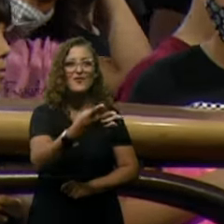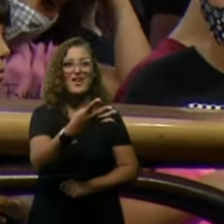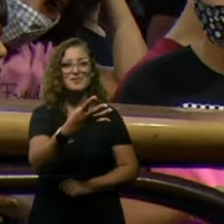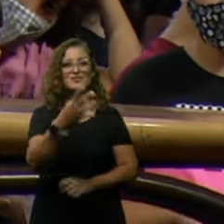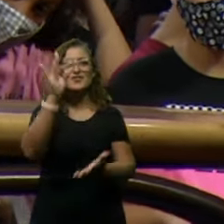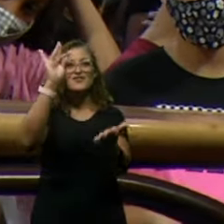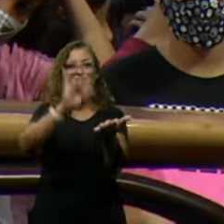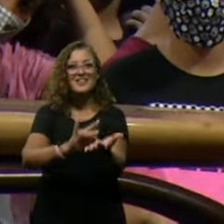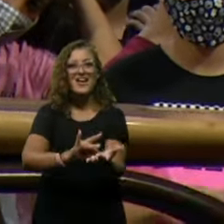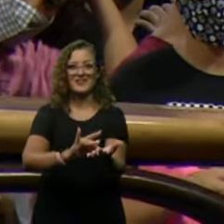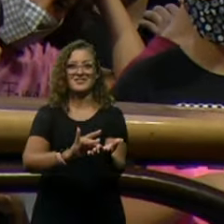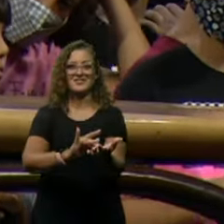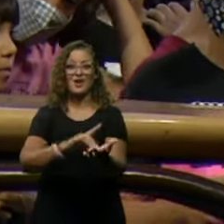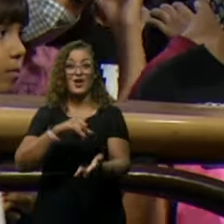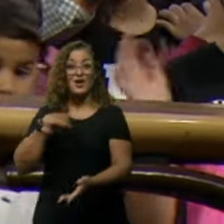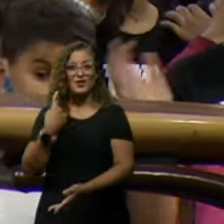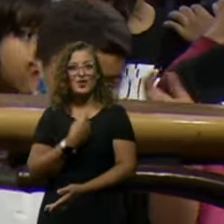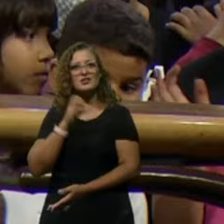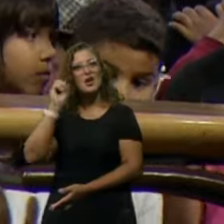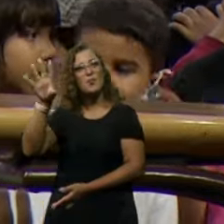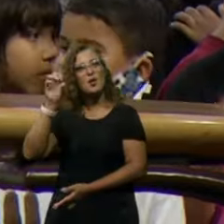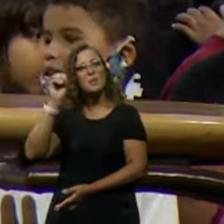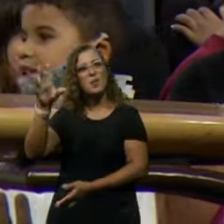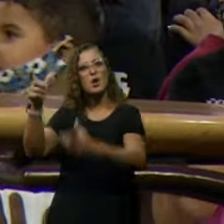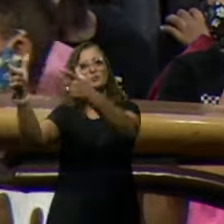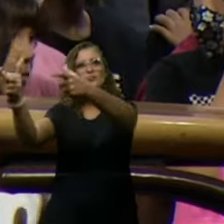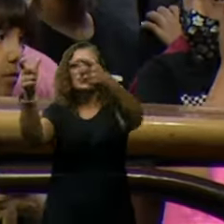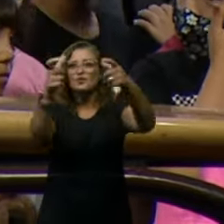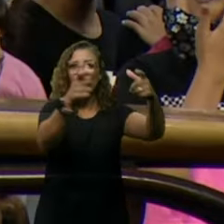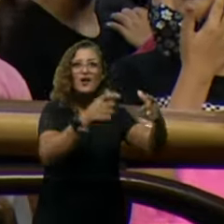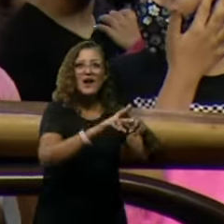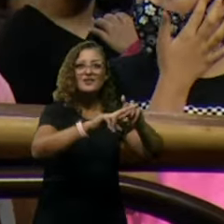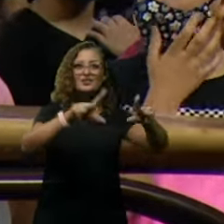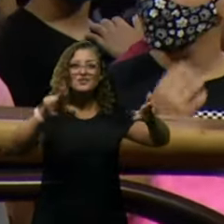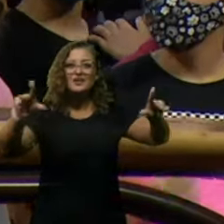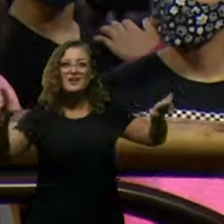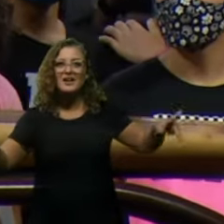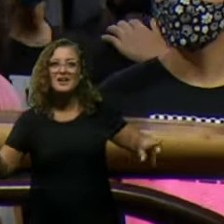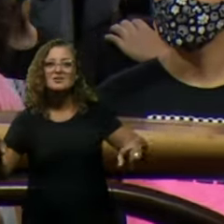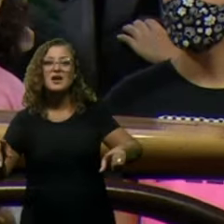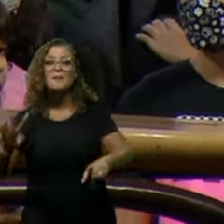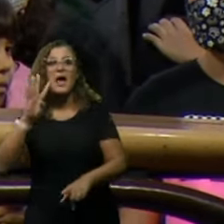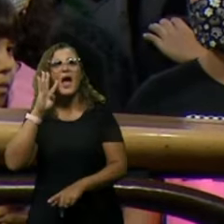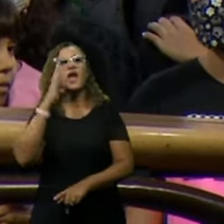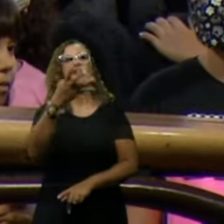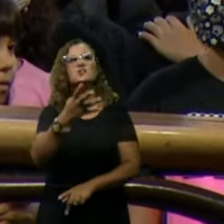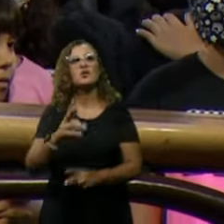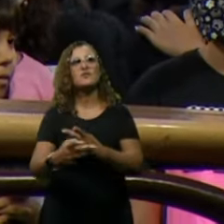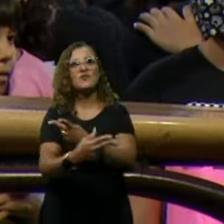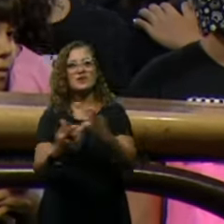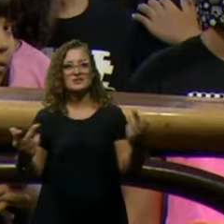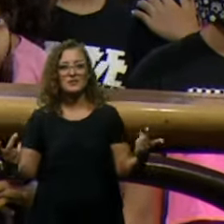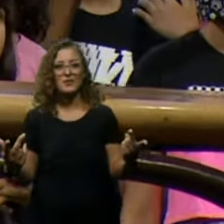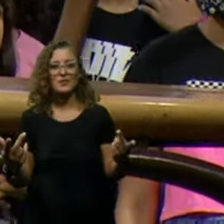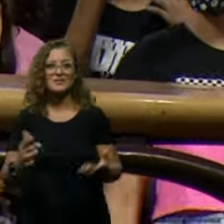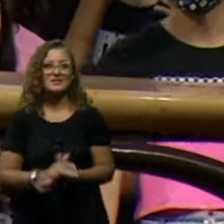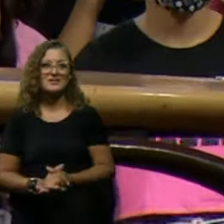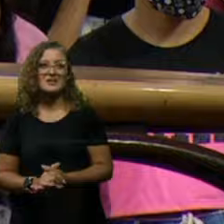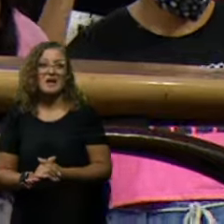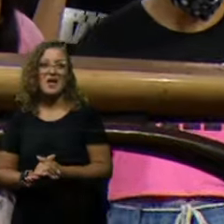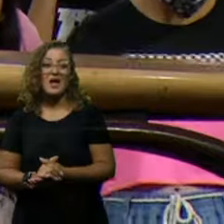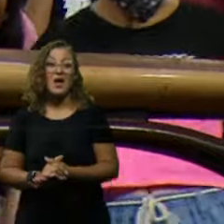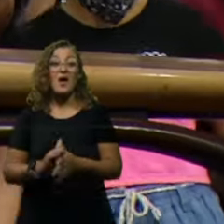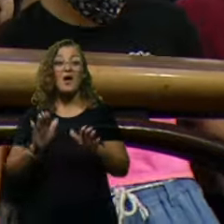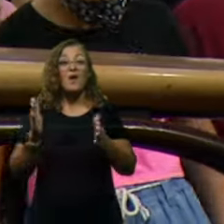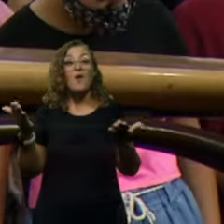para o campo para trazer resultado eu quero encerrar essa conferência de um jeito diferente a criançada vai ter que tudo ela